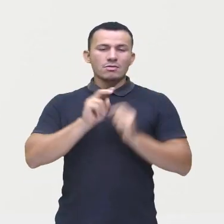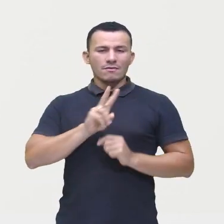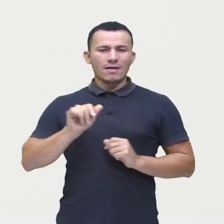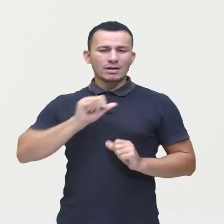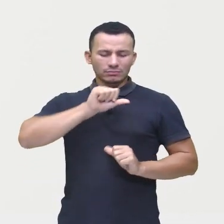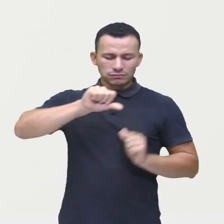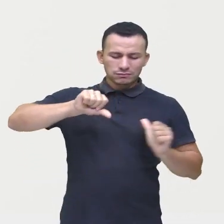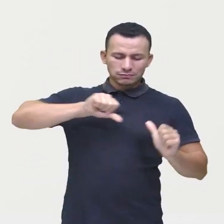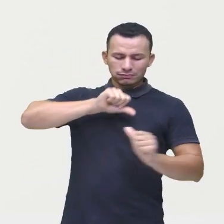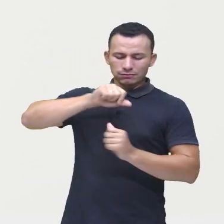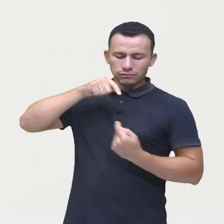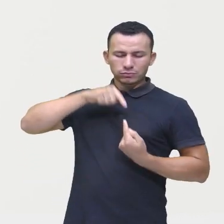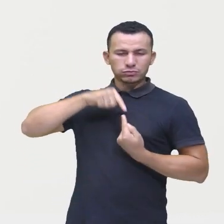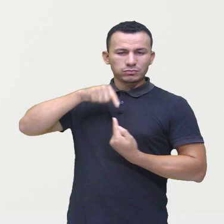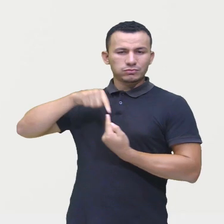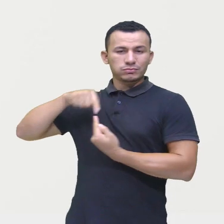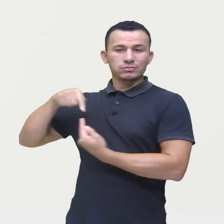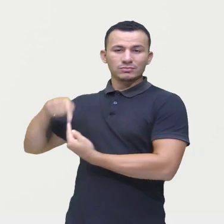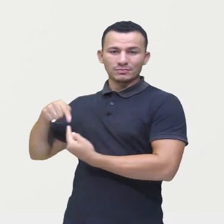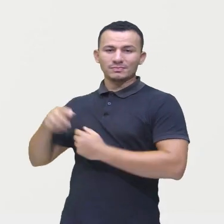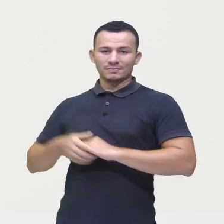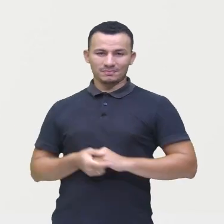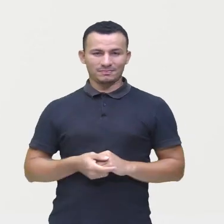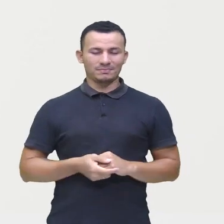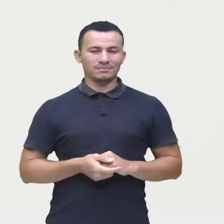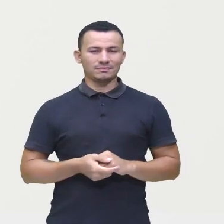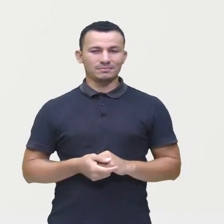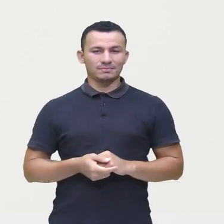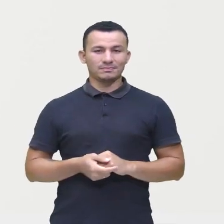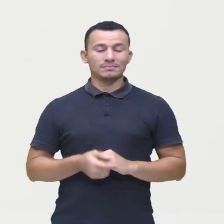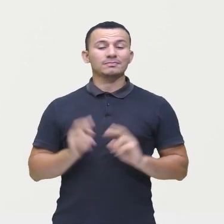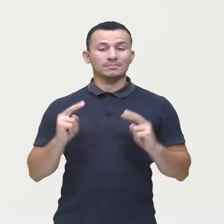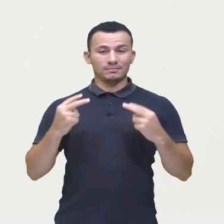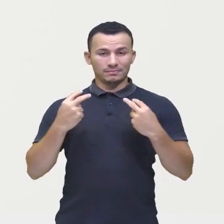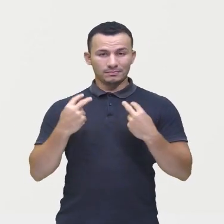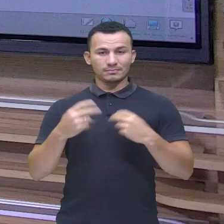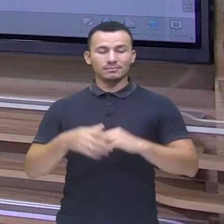de combinações, tá certo? Aqui comigo.